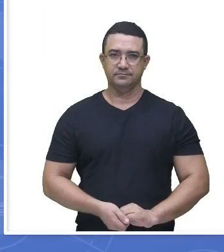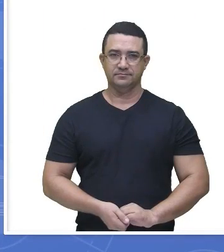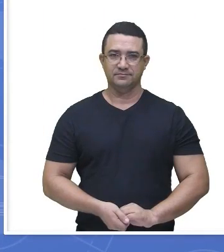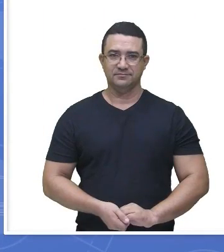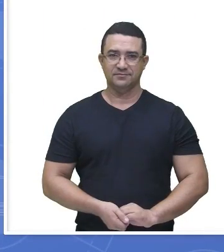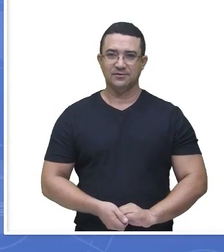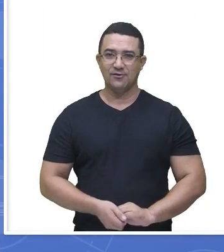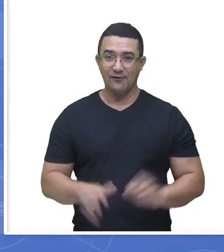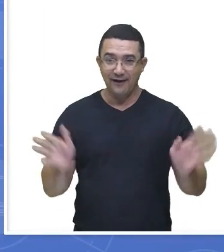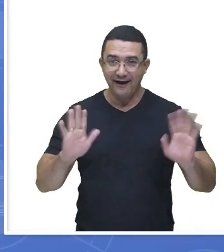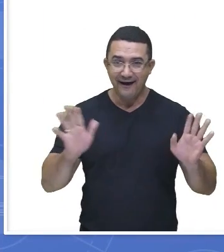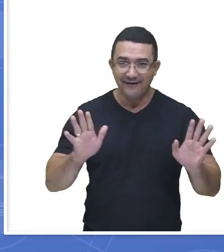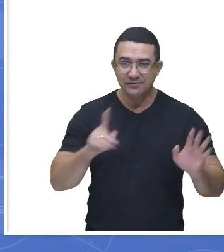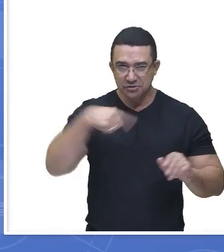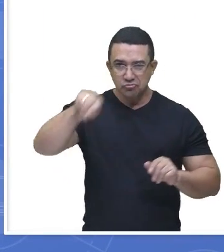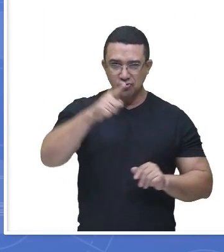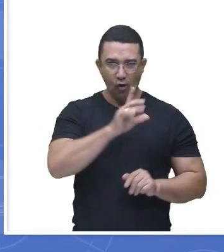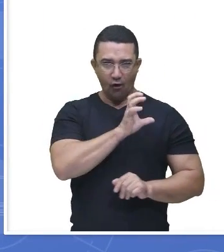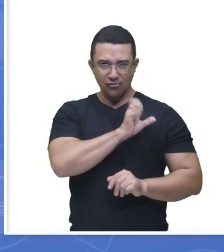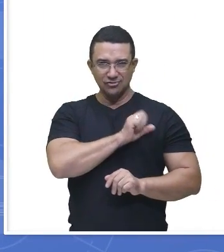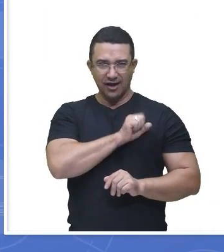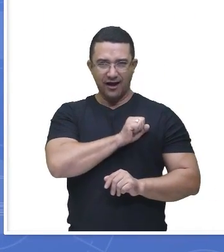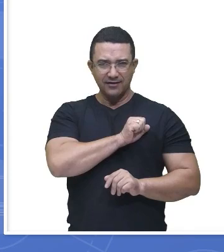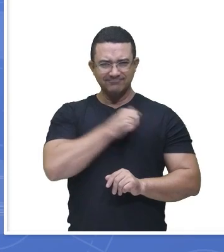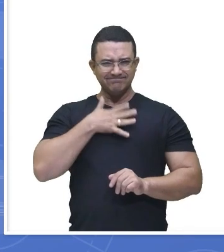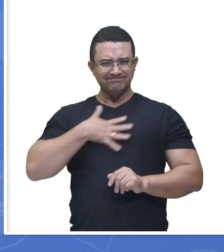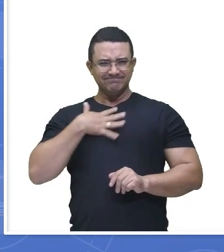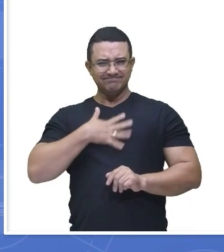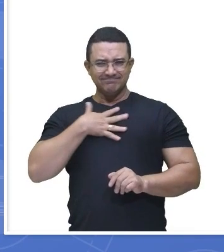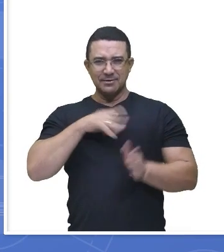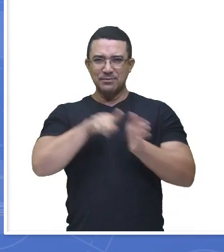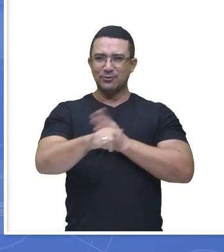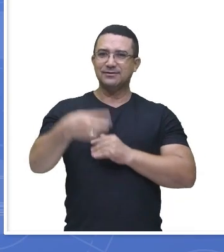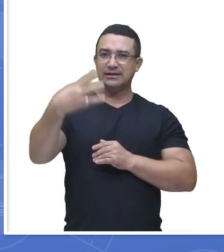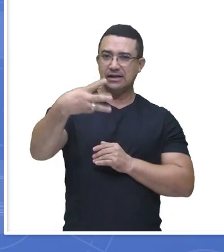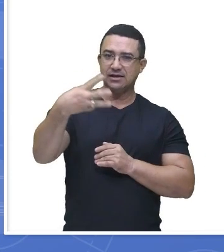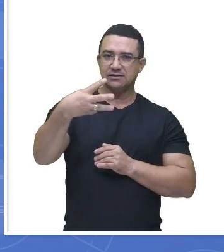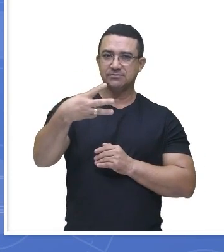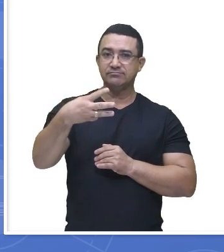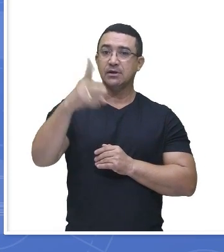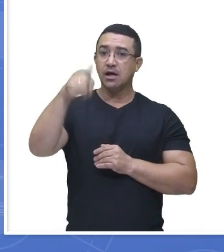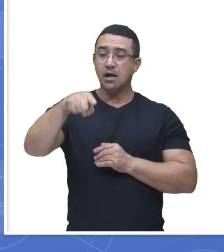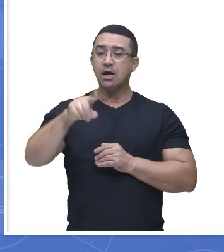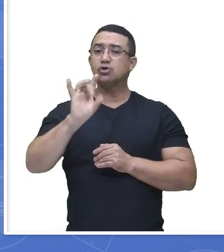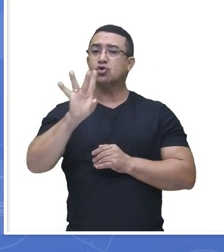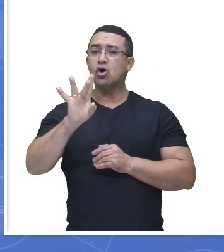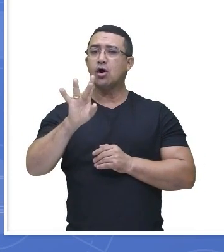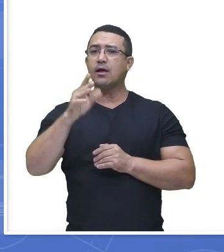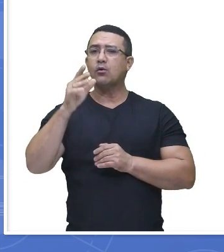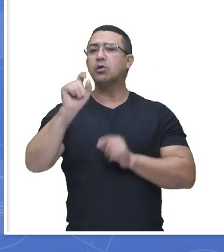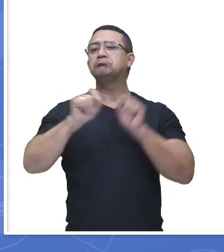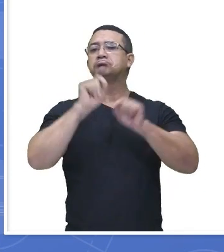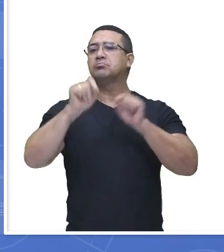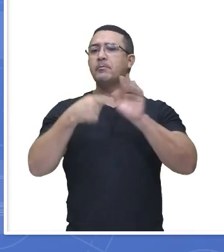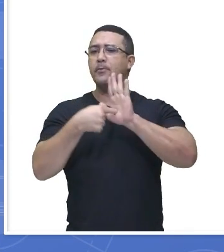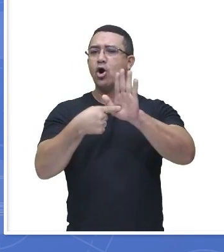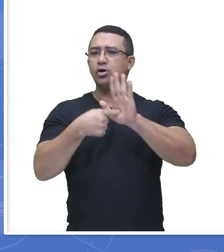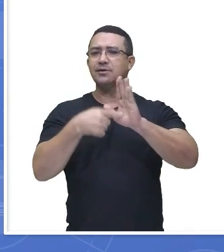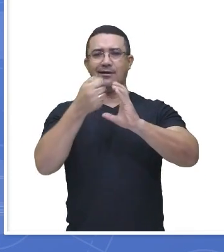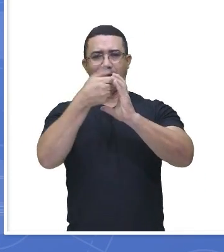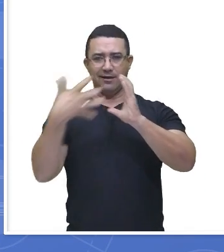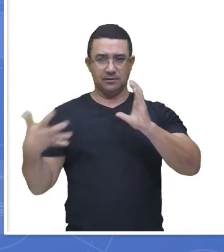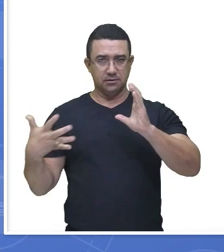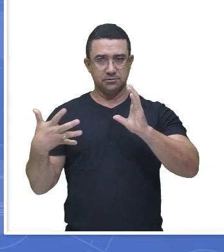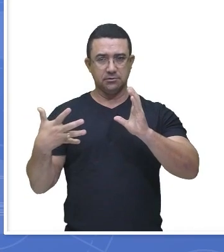Olá, e aí, gostaram da terceira? Pessoal, a terceira aí trabalha com a questão das características, né? Acredito que